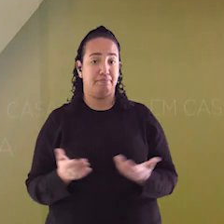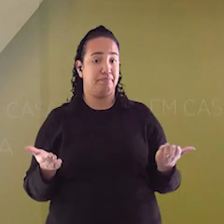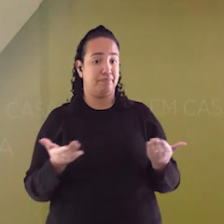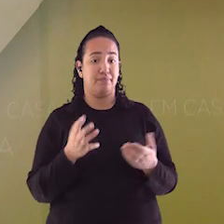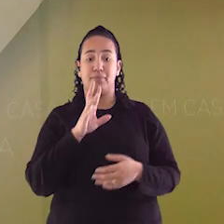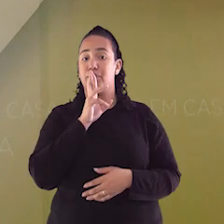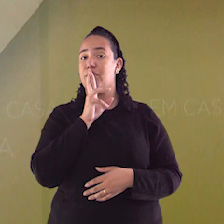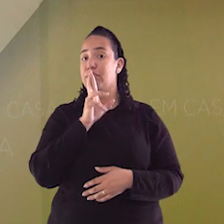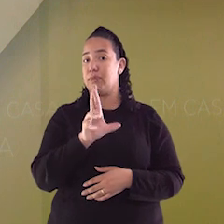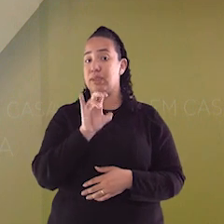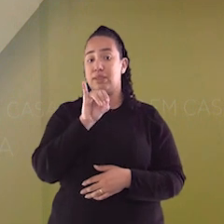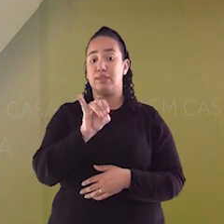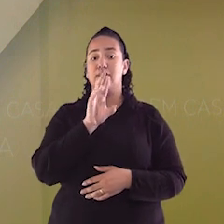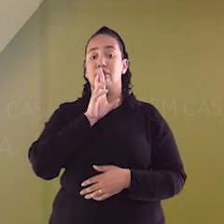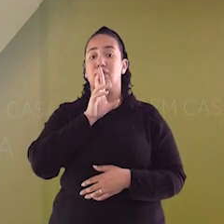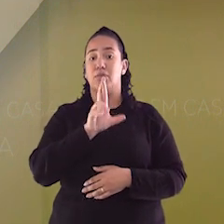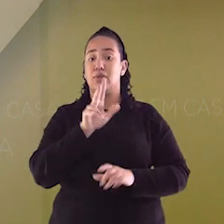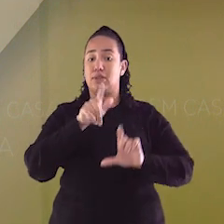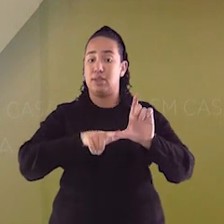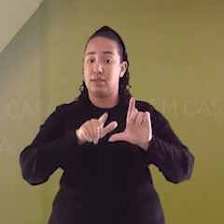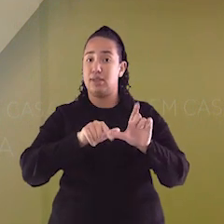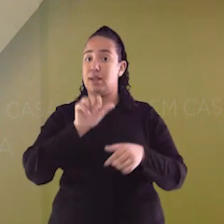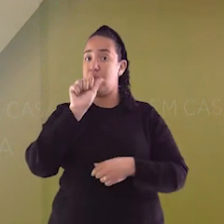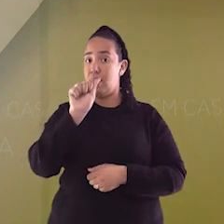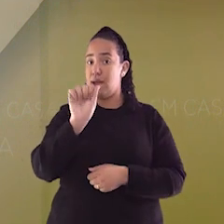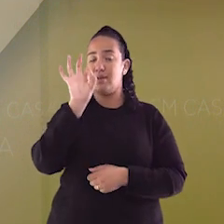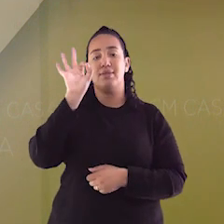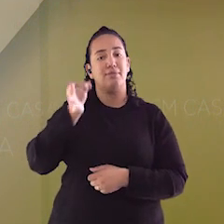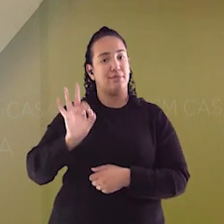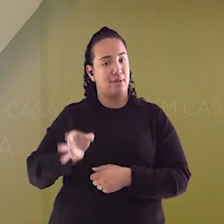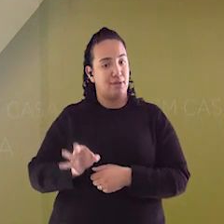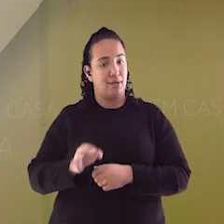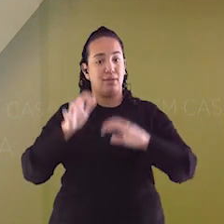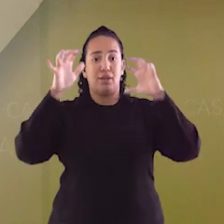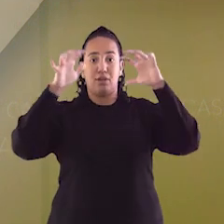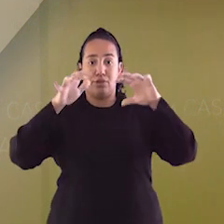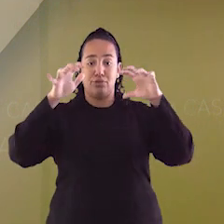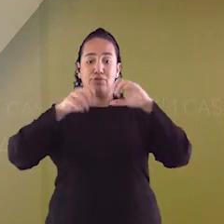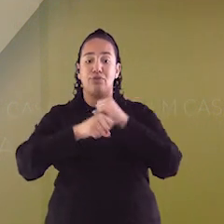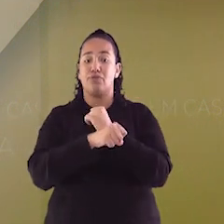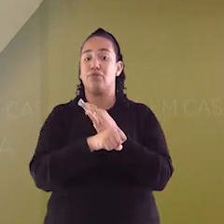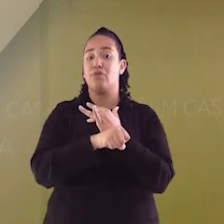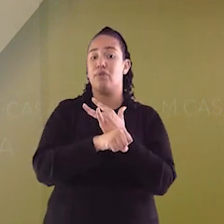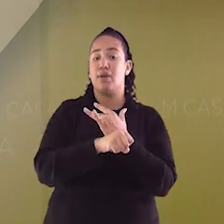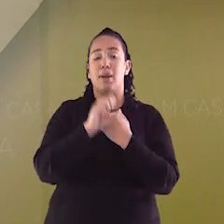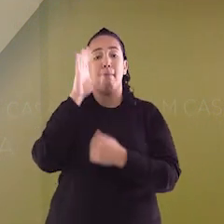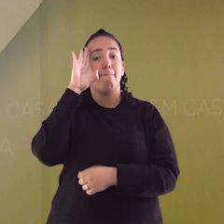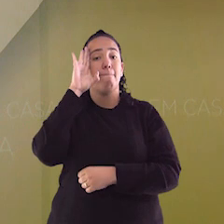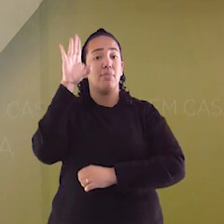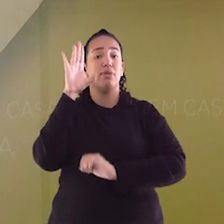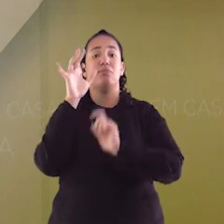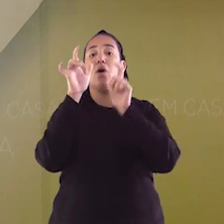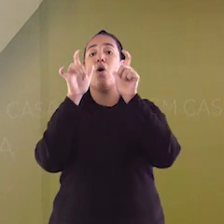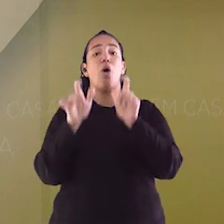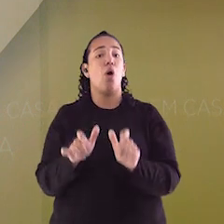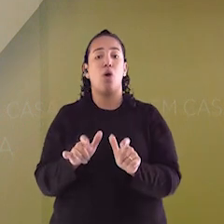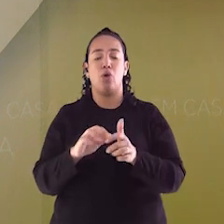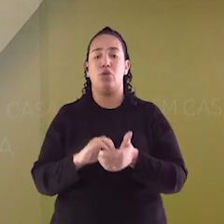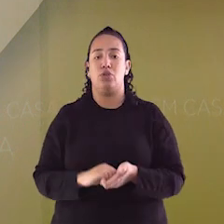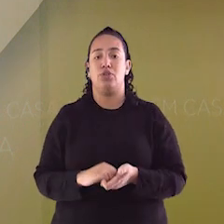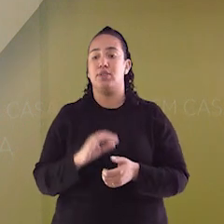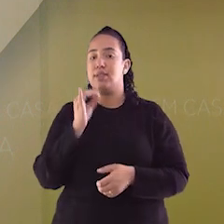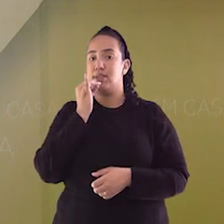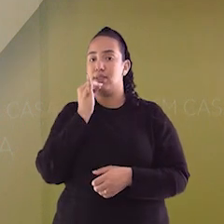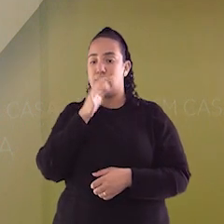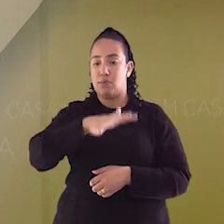Vamos para a correção. Acertou quem respondeu a letra A. A chuva ácida é ocasionada principalmente em